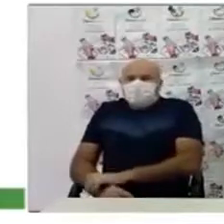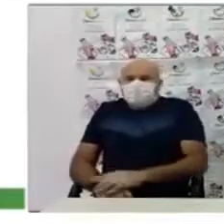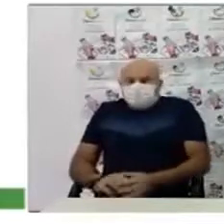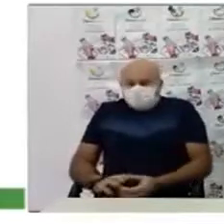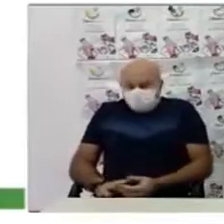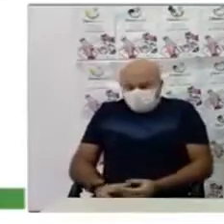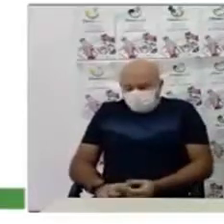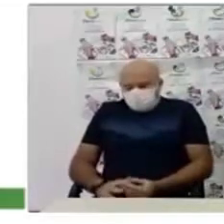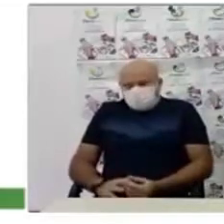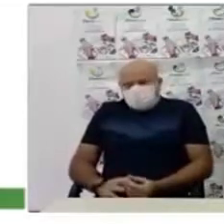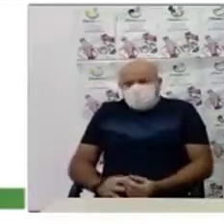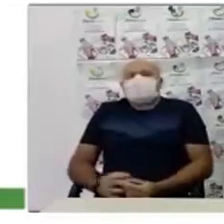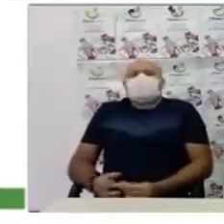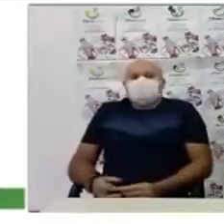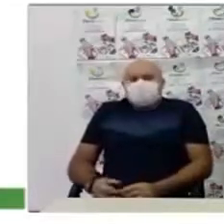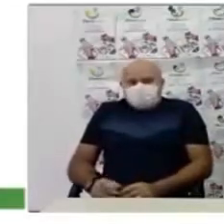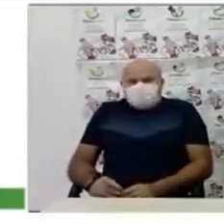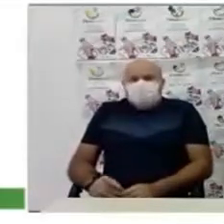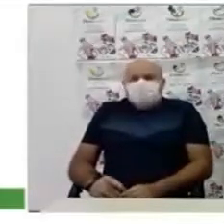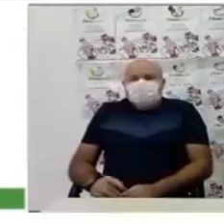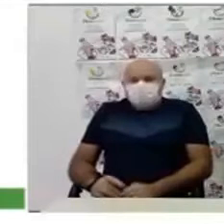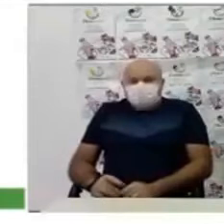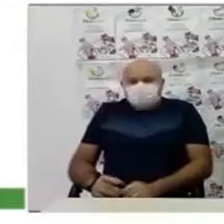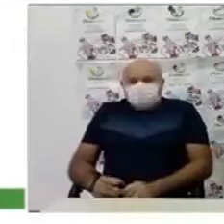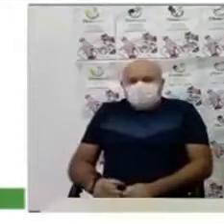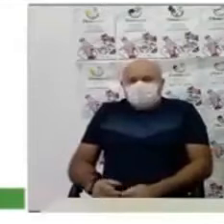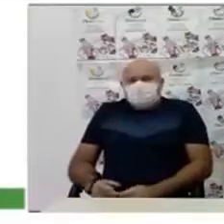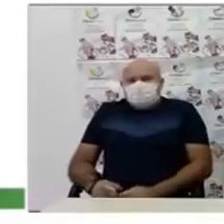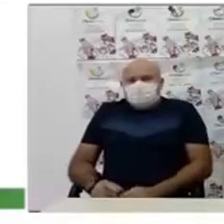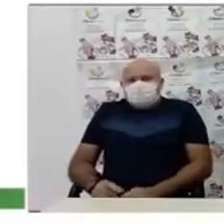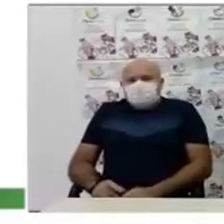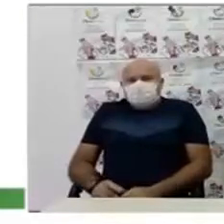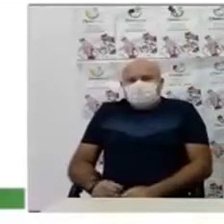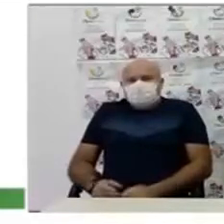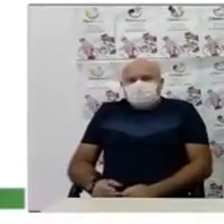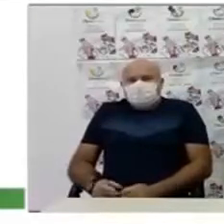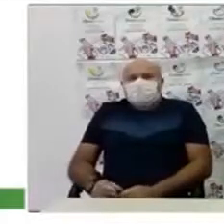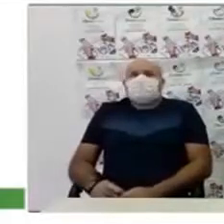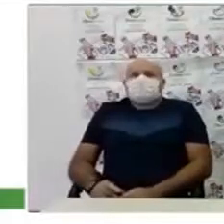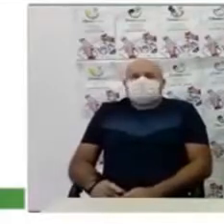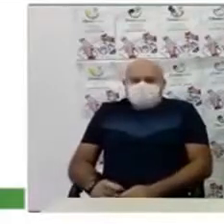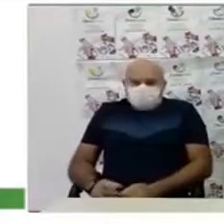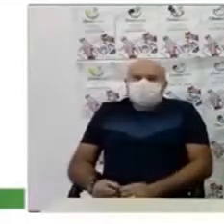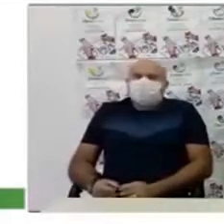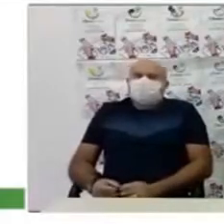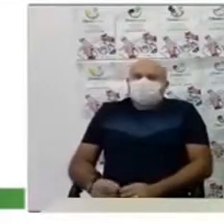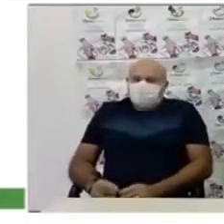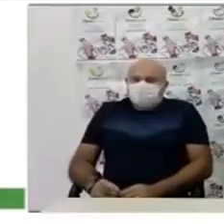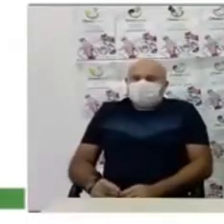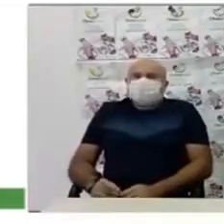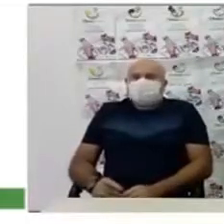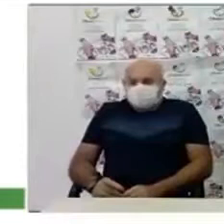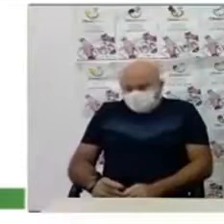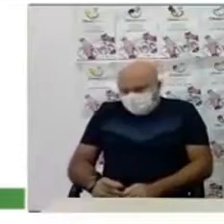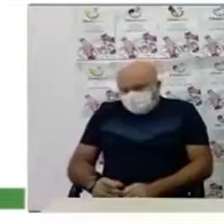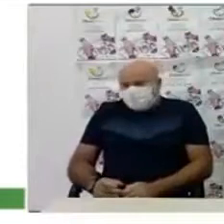e destrói o núcleo, certo? Que é onde está lá os elétrons no seu orbital estacionado, até que você